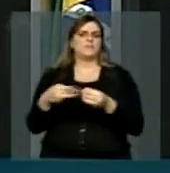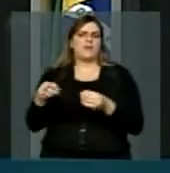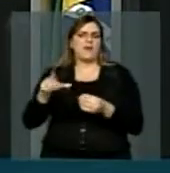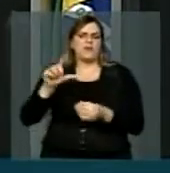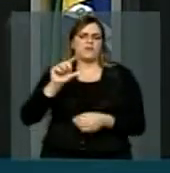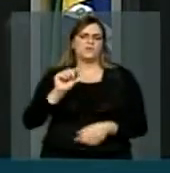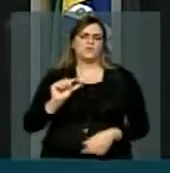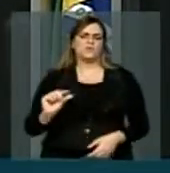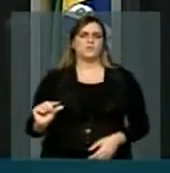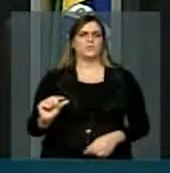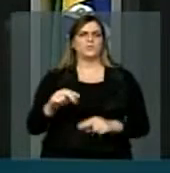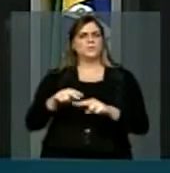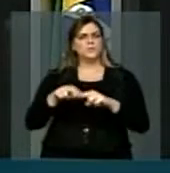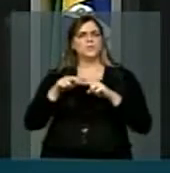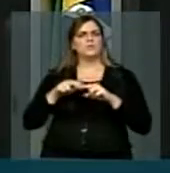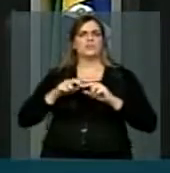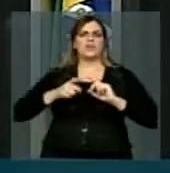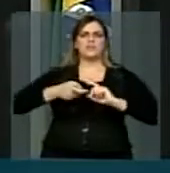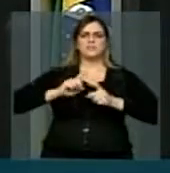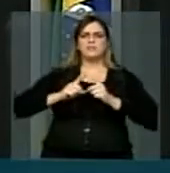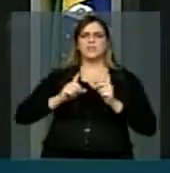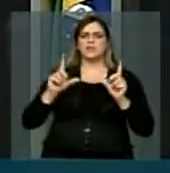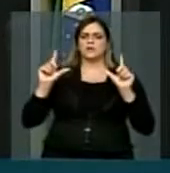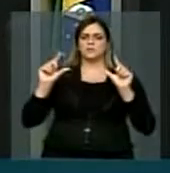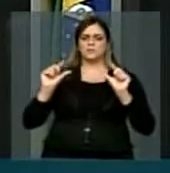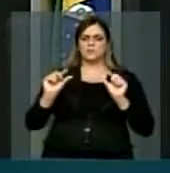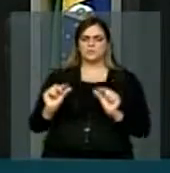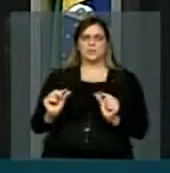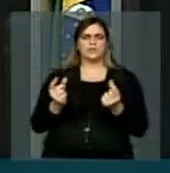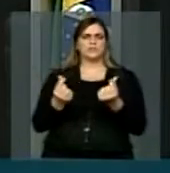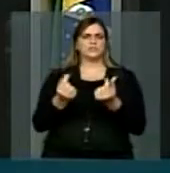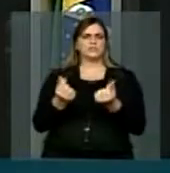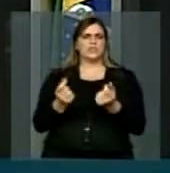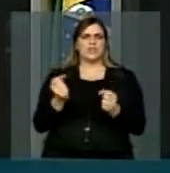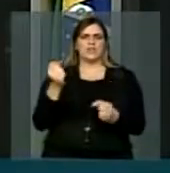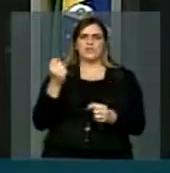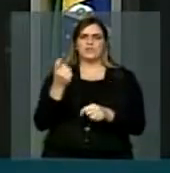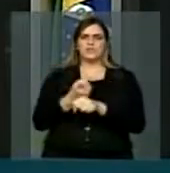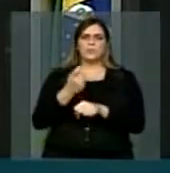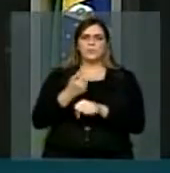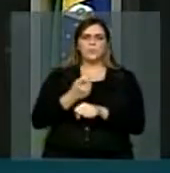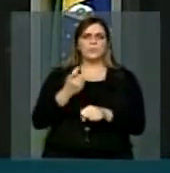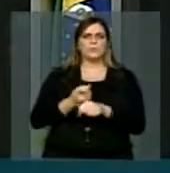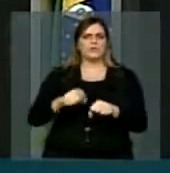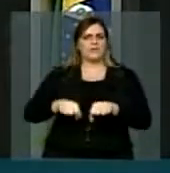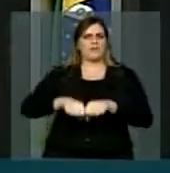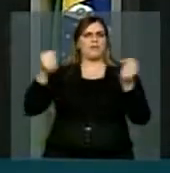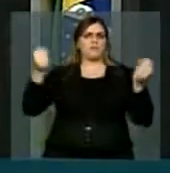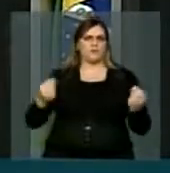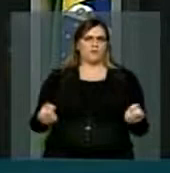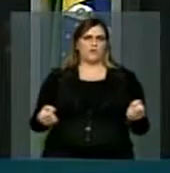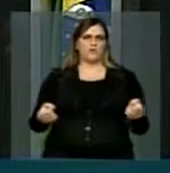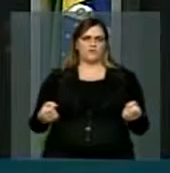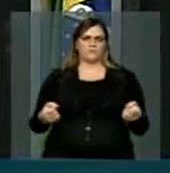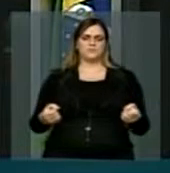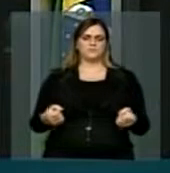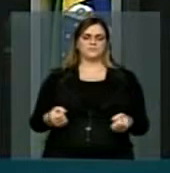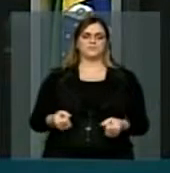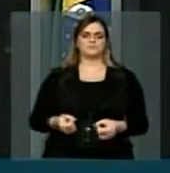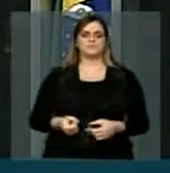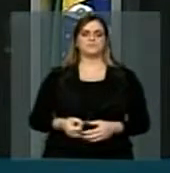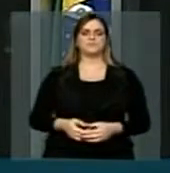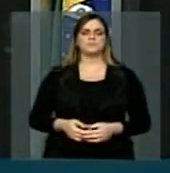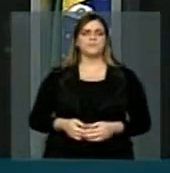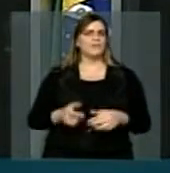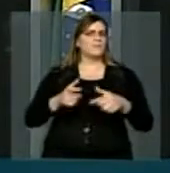crise, ocasionou como efeito para os prefeitos a queda drástica do FPM.